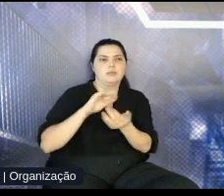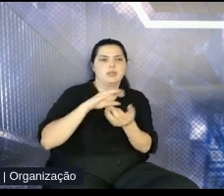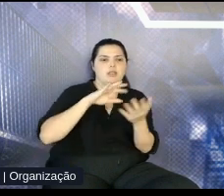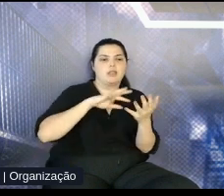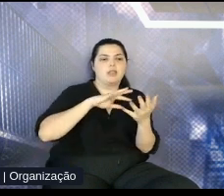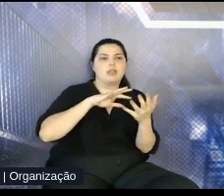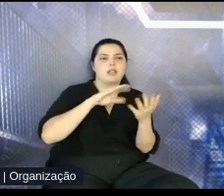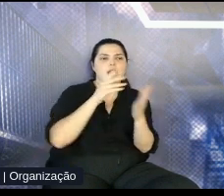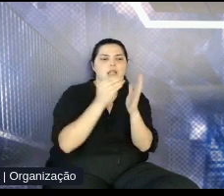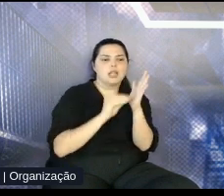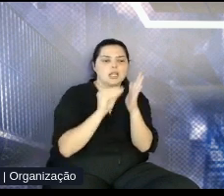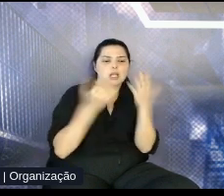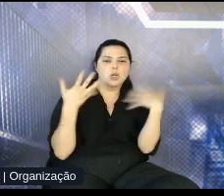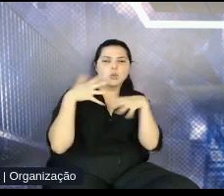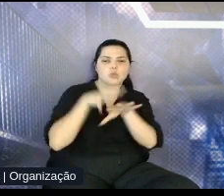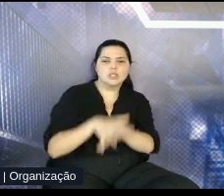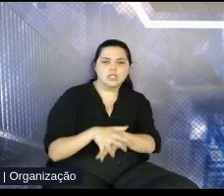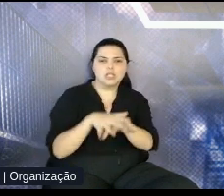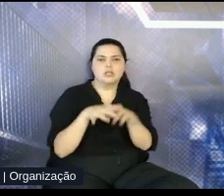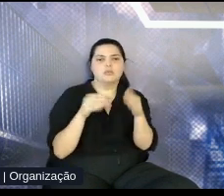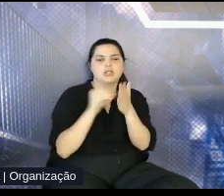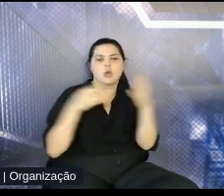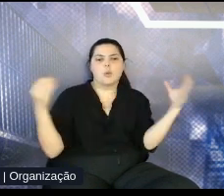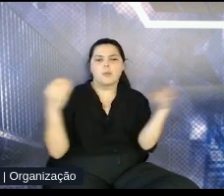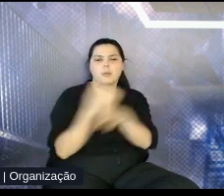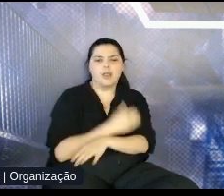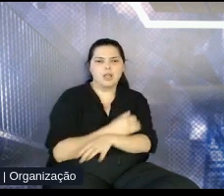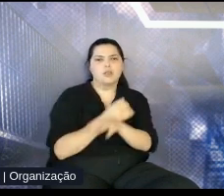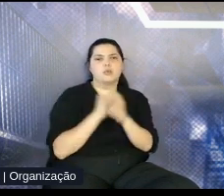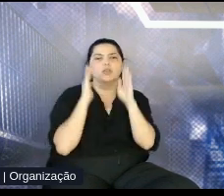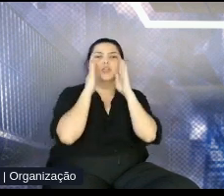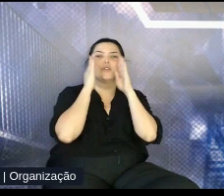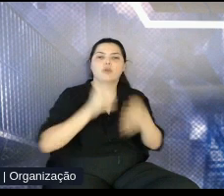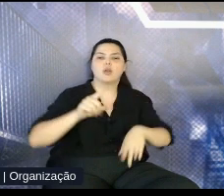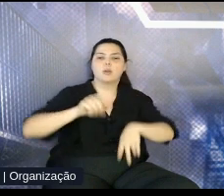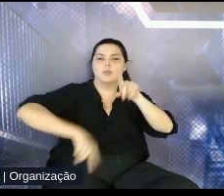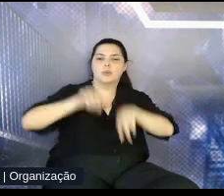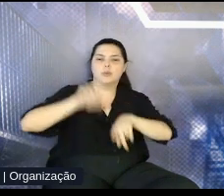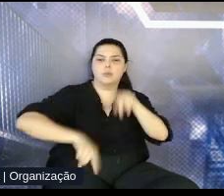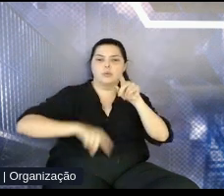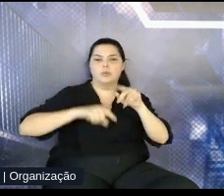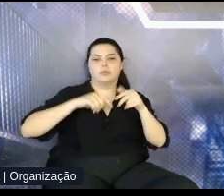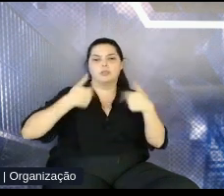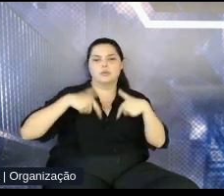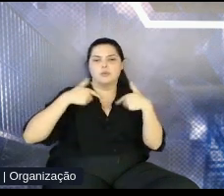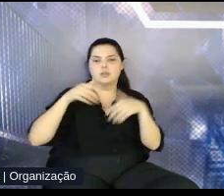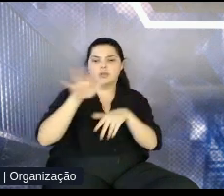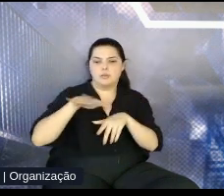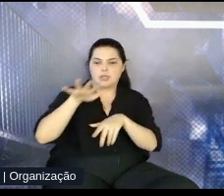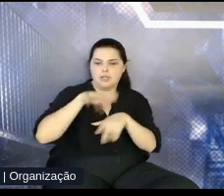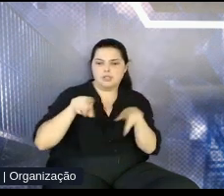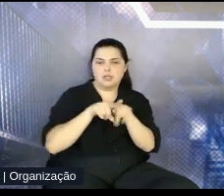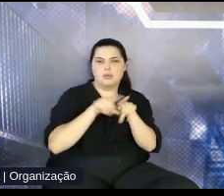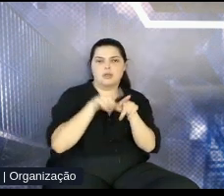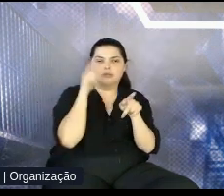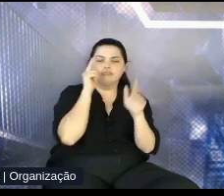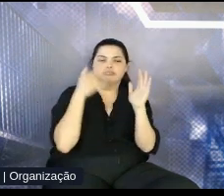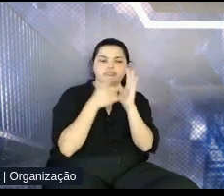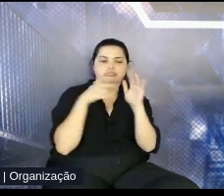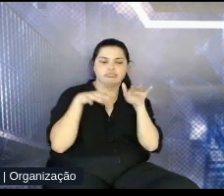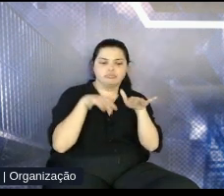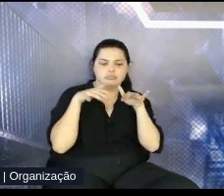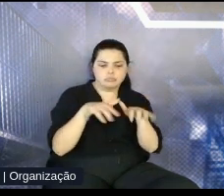design inclusivo, um design que o enfoque desses produtos, serviços e ambientes que vão ser desenvolvidos